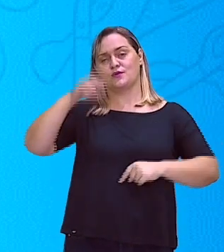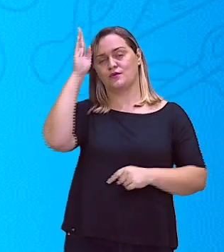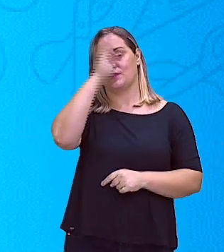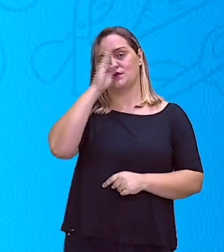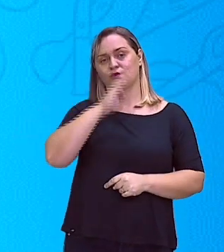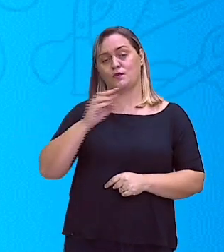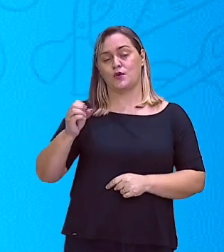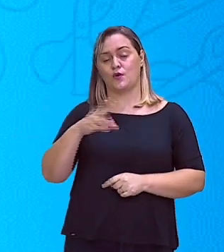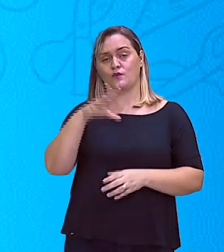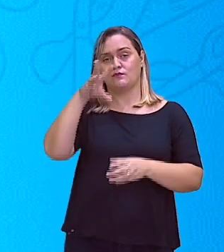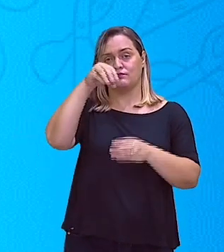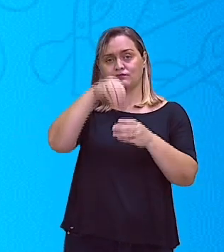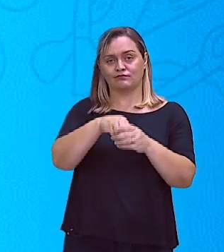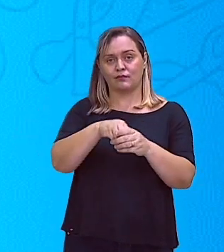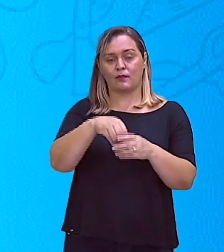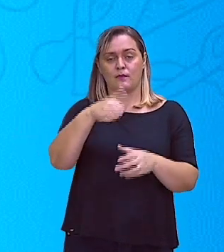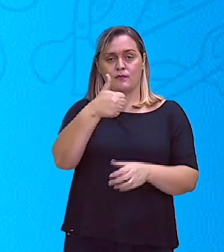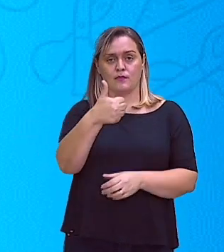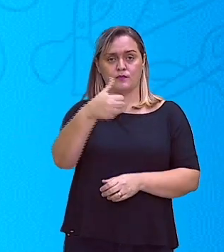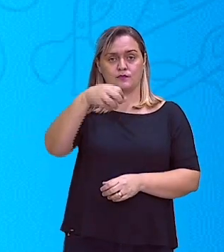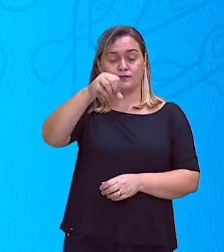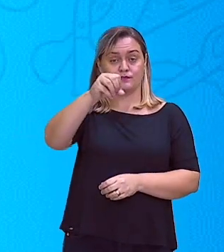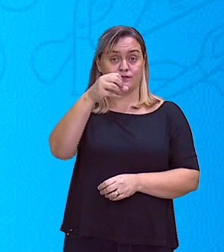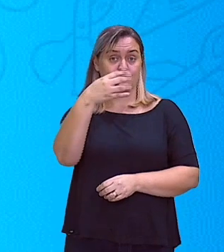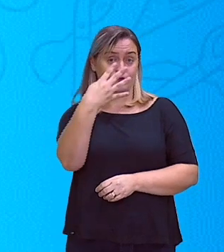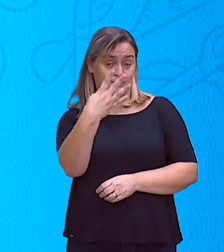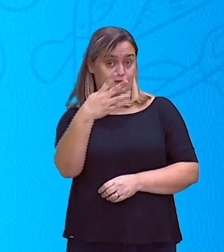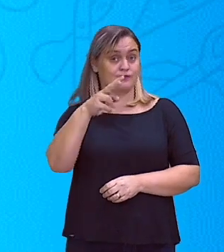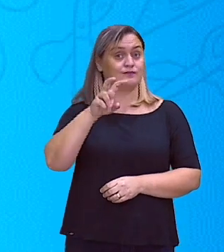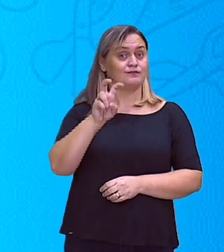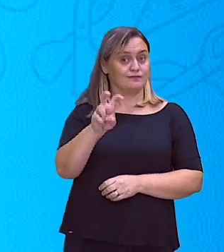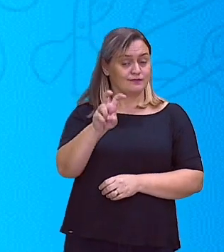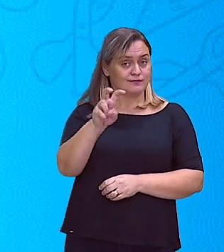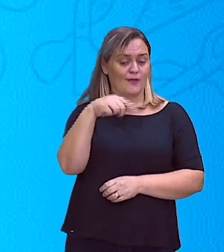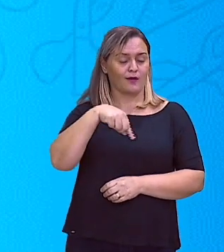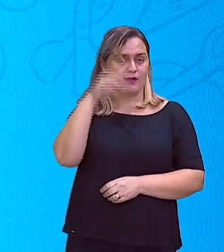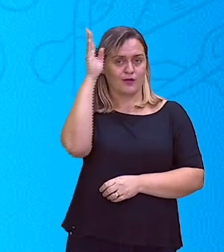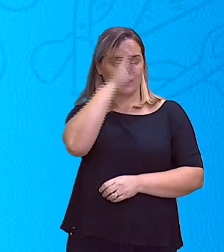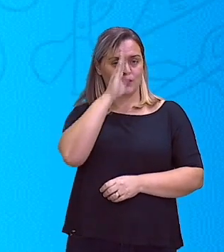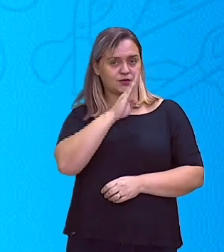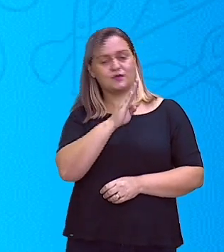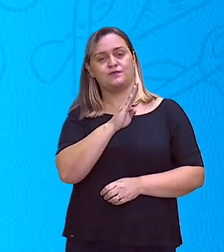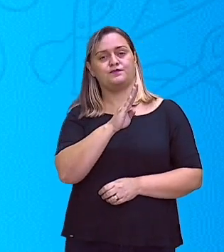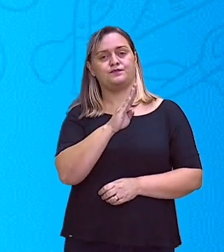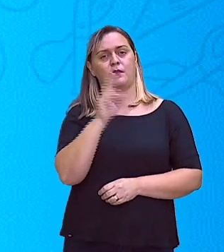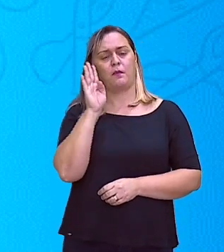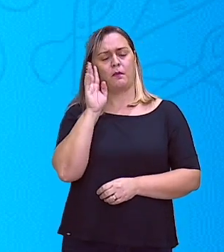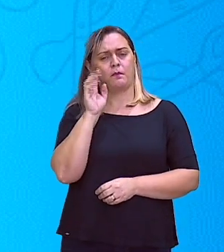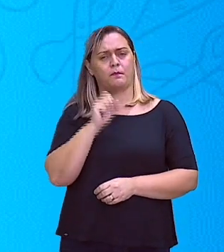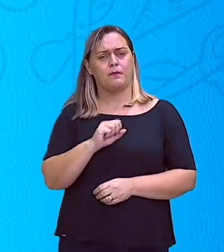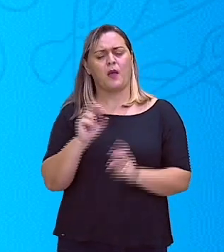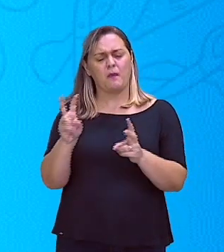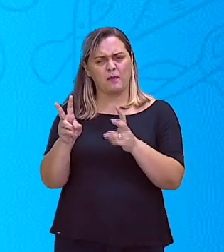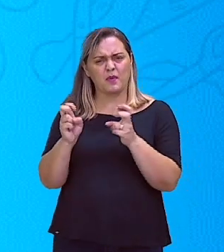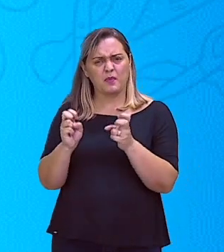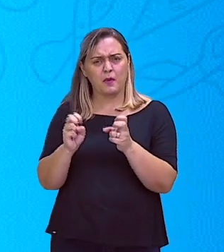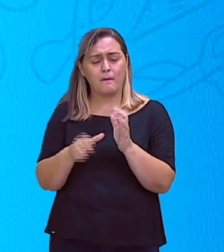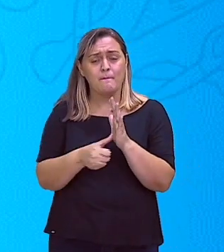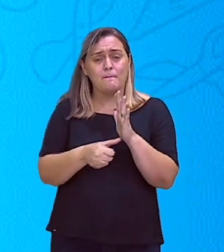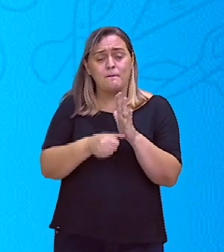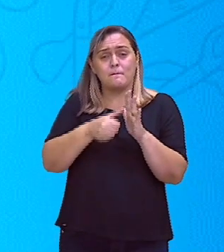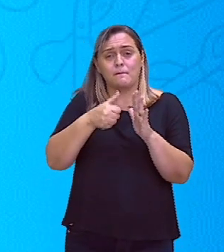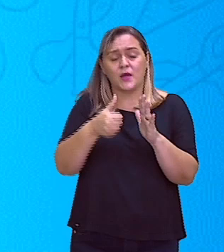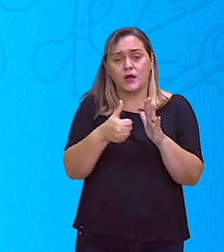para 1945 Olha a questão primeiro Getúlio Vargas Simone com a ele e os militares